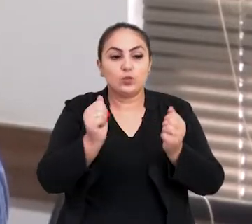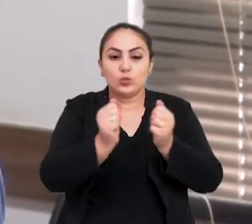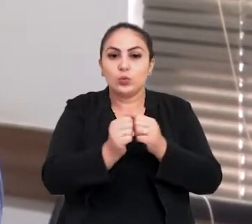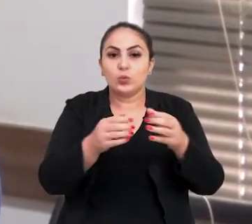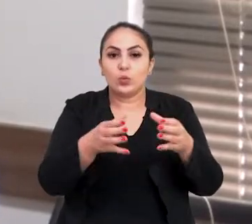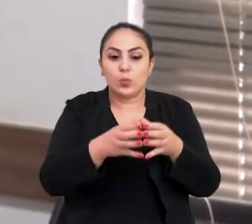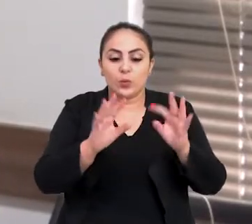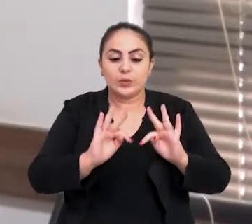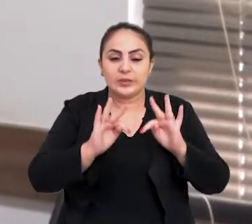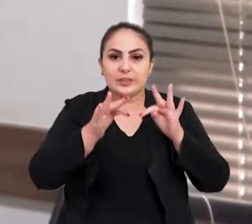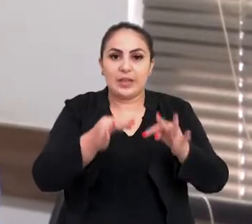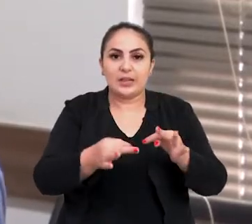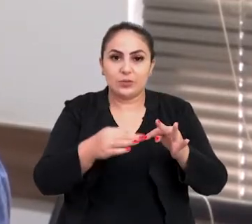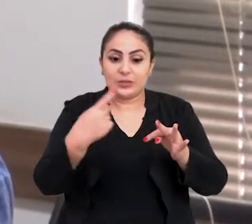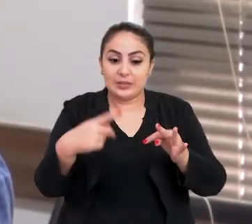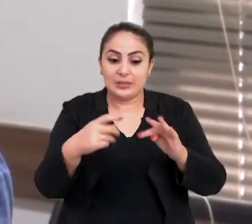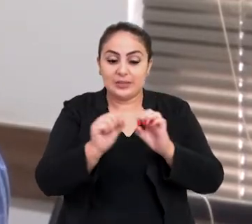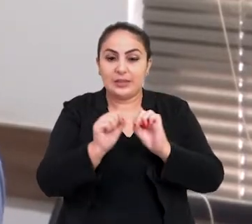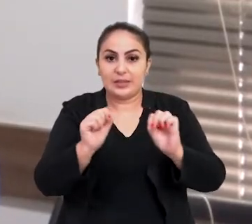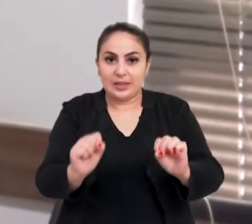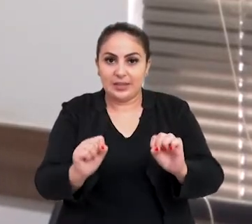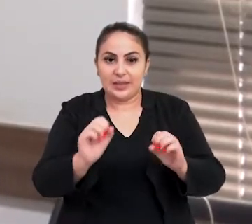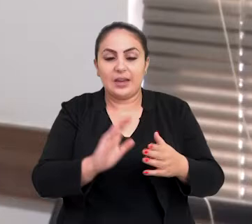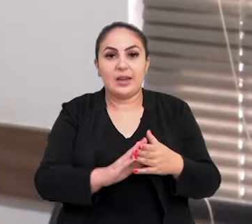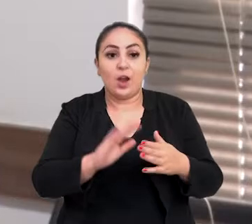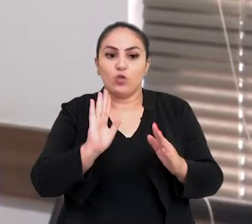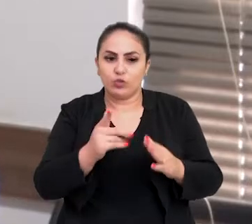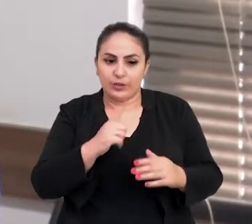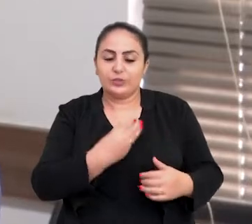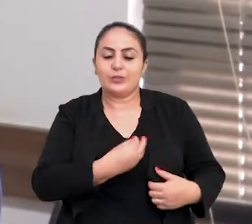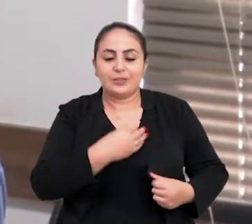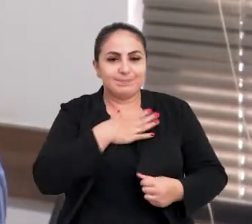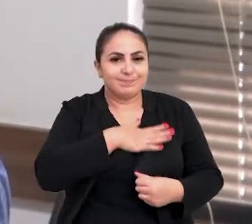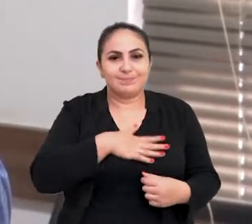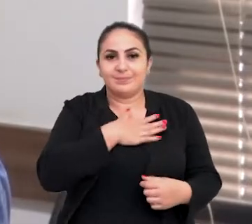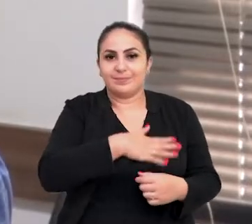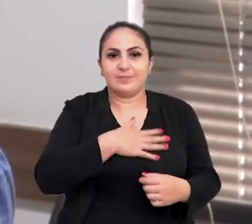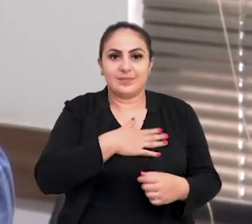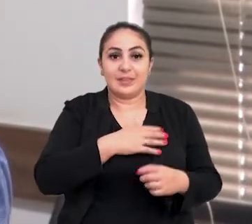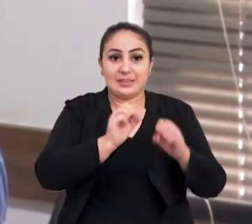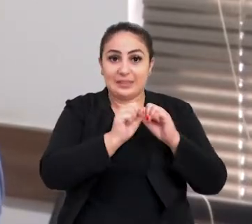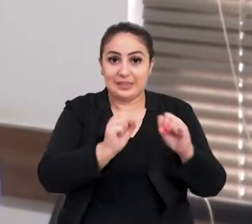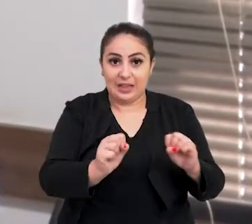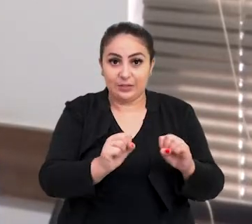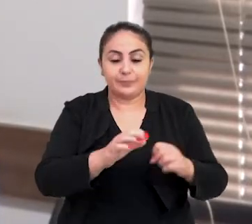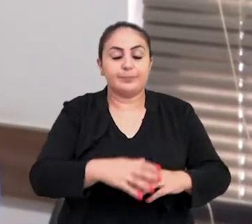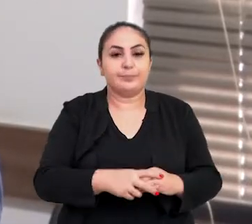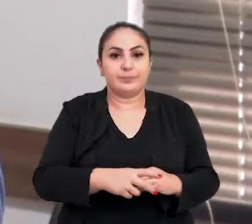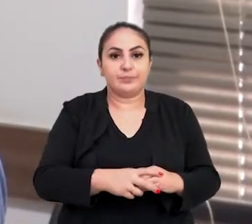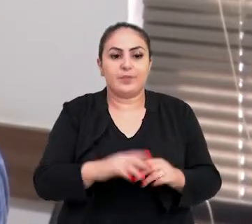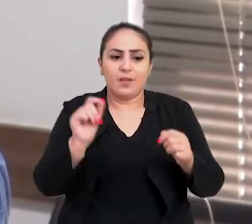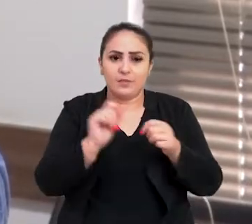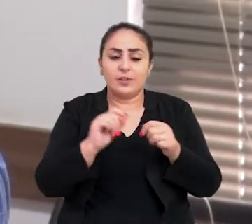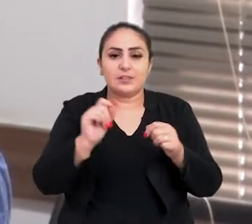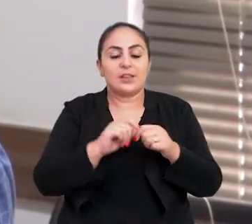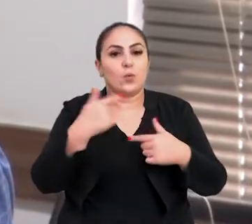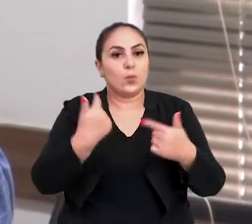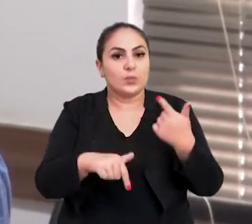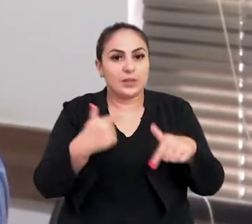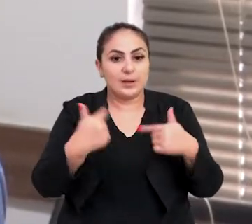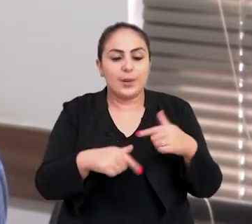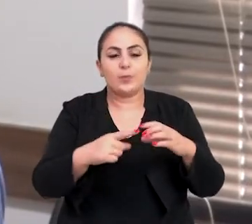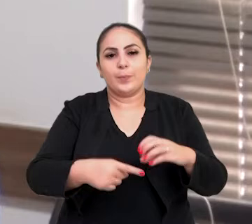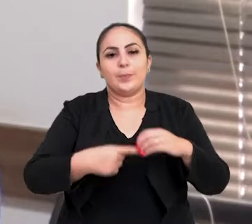para, junto com a equipe técnica daquela secretaria, onde eu já tive a satisfação de ser secretário, realizar